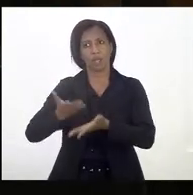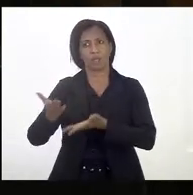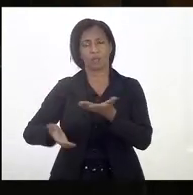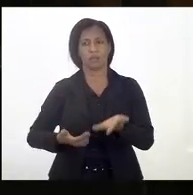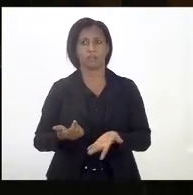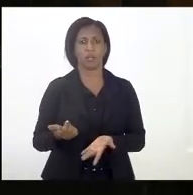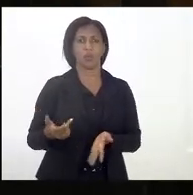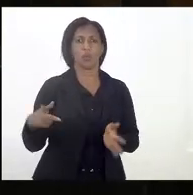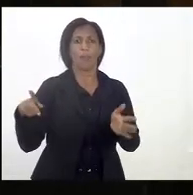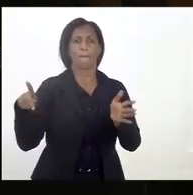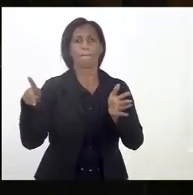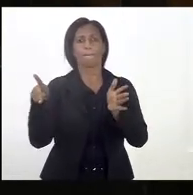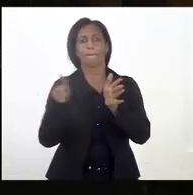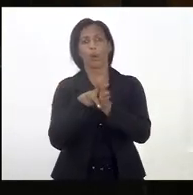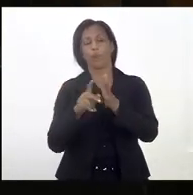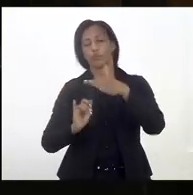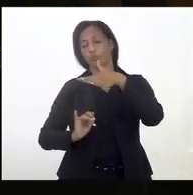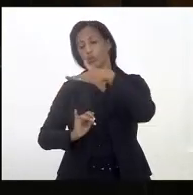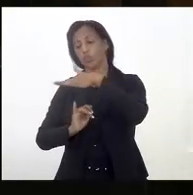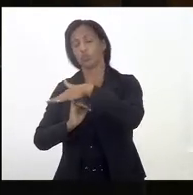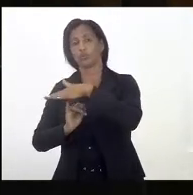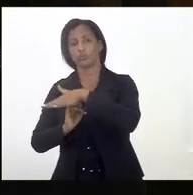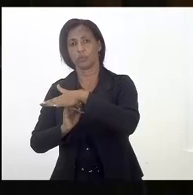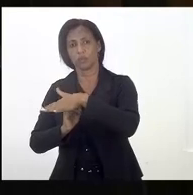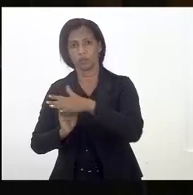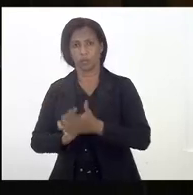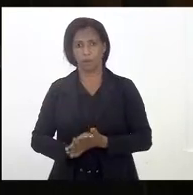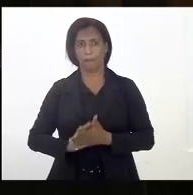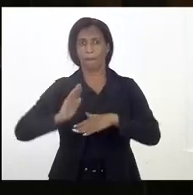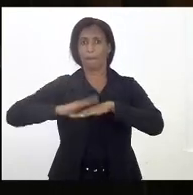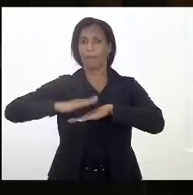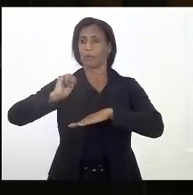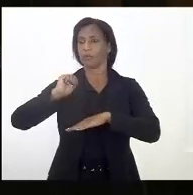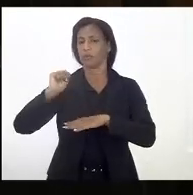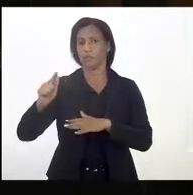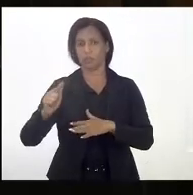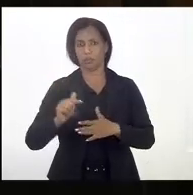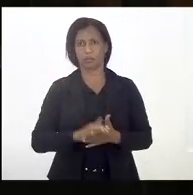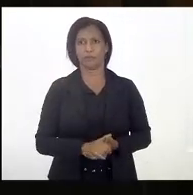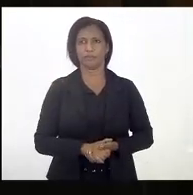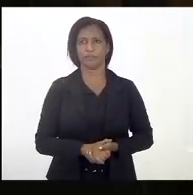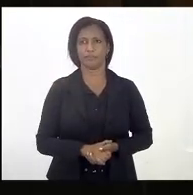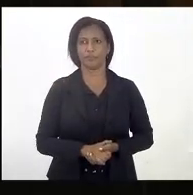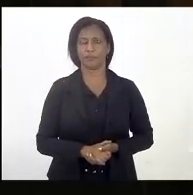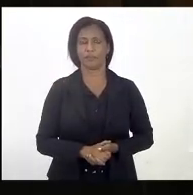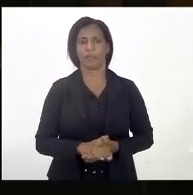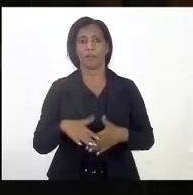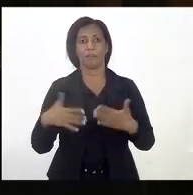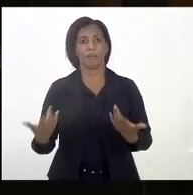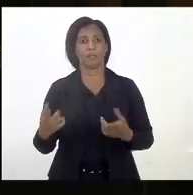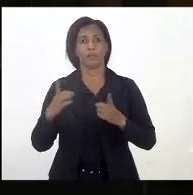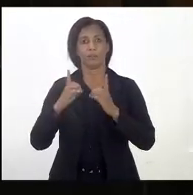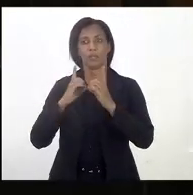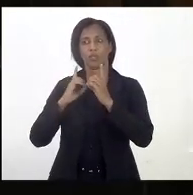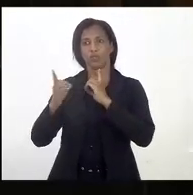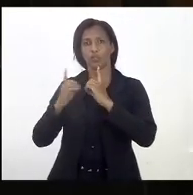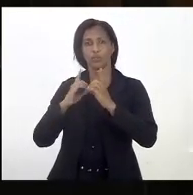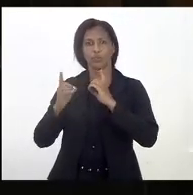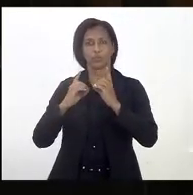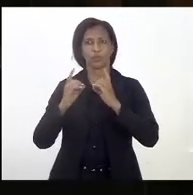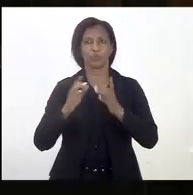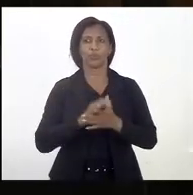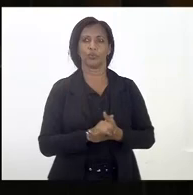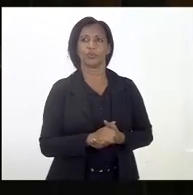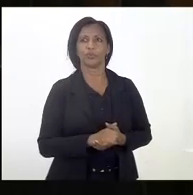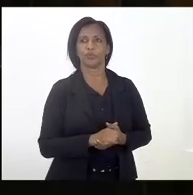e exclusivamente de uma instituição para prometido mais do que isso como um instrumento uma discussão de um